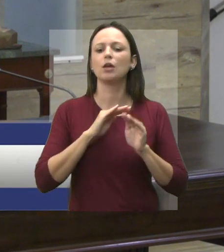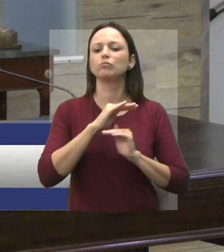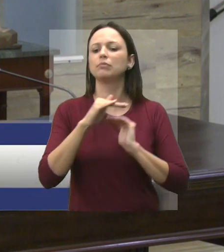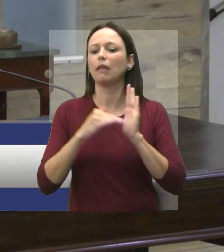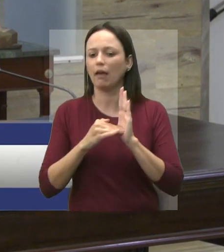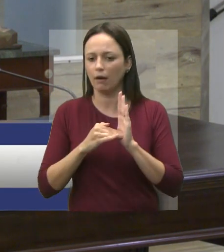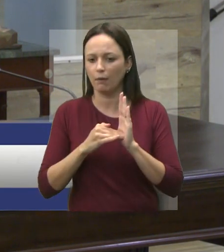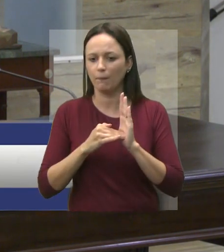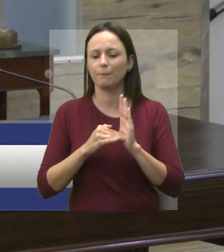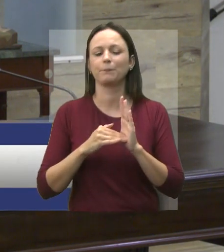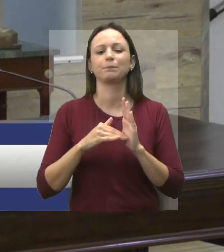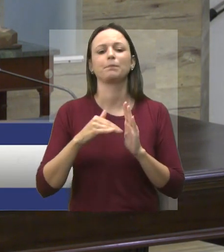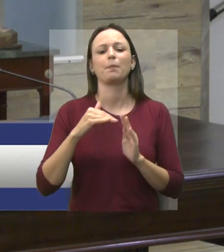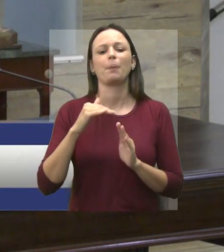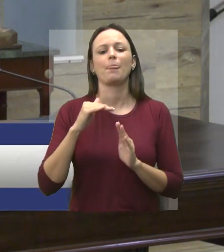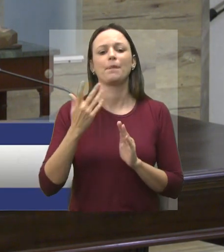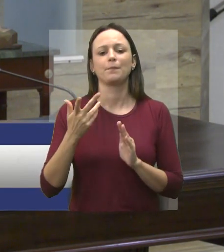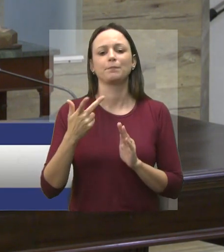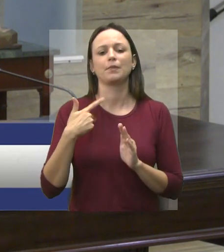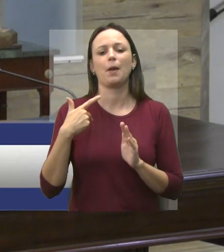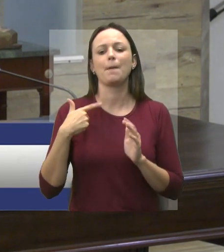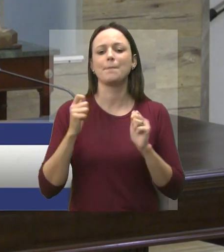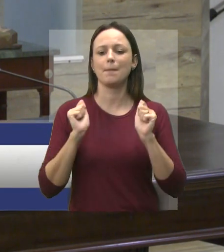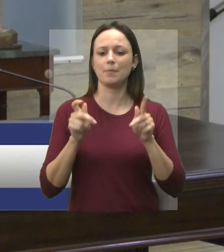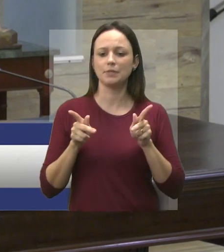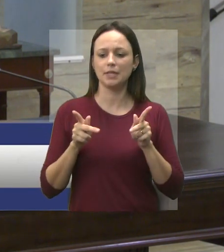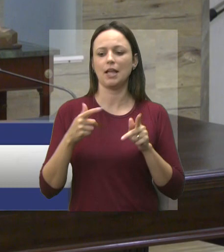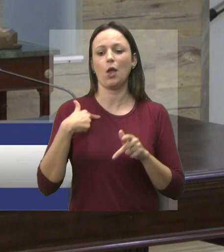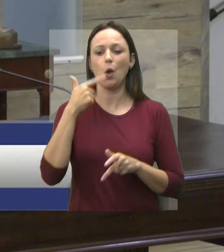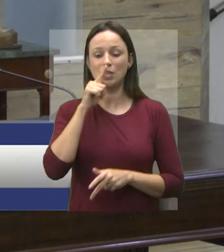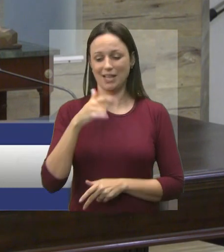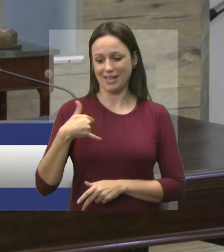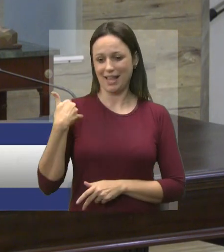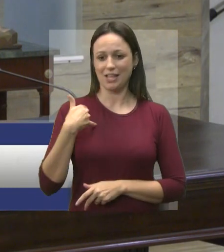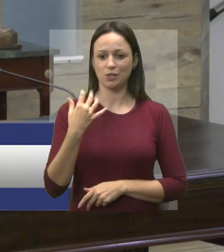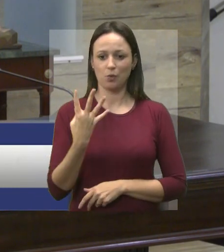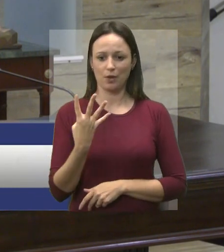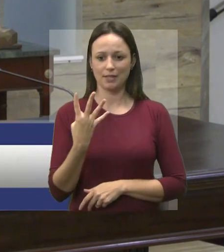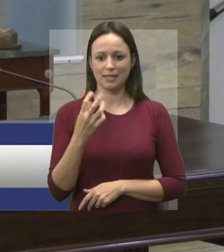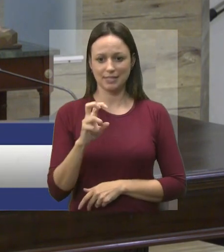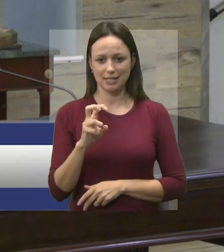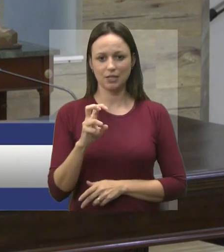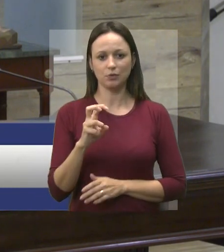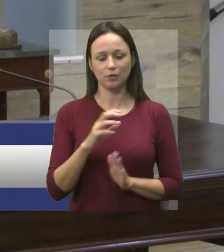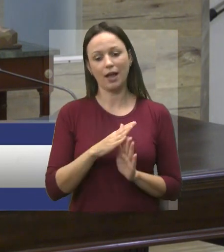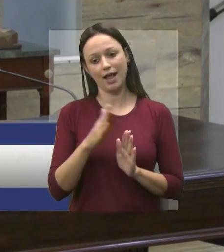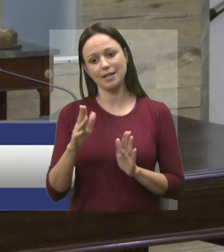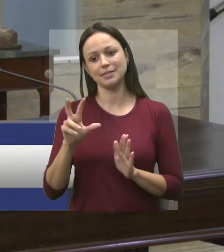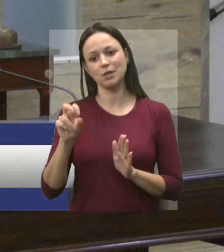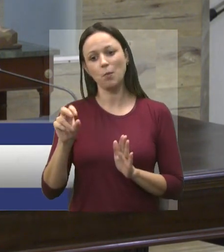invés da minha aposentadoria ser concedida aos 45, seria aos 50, estaria chegando.